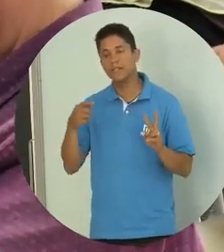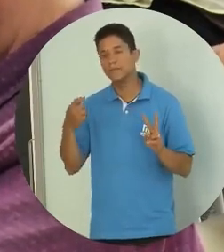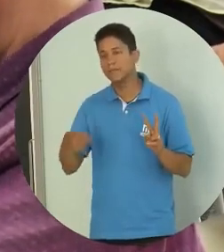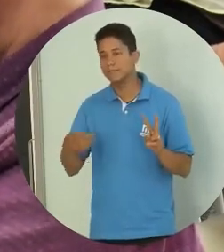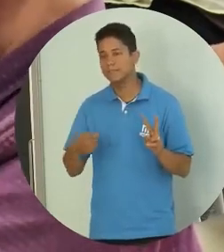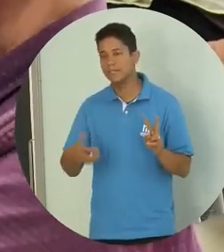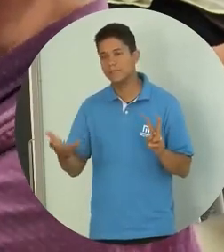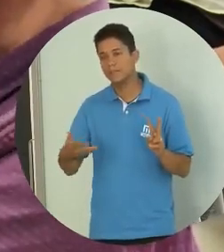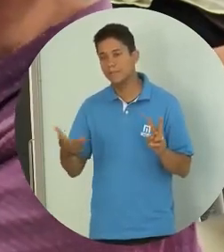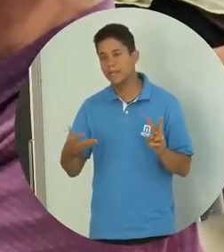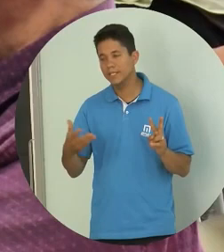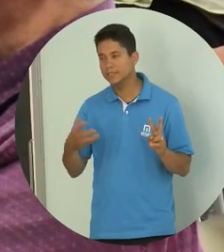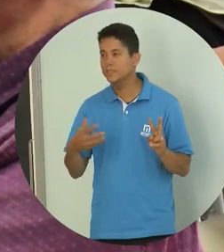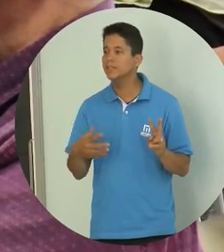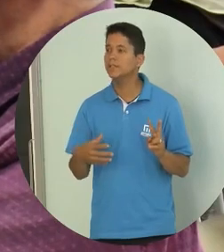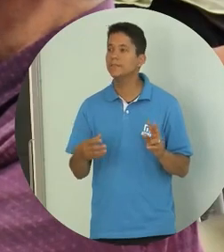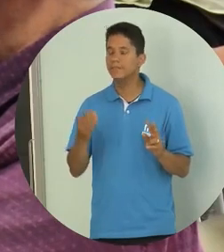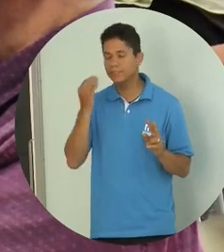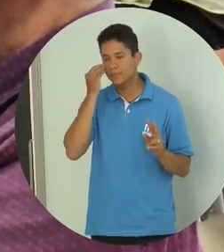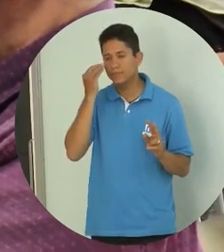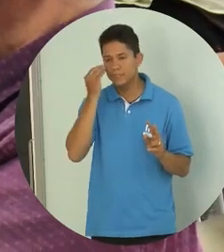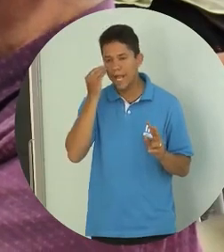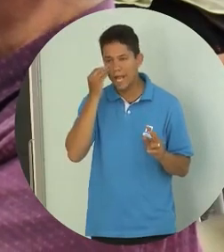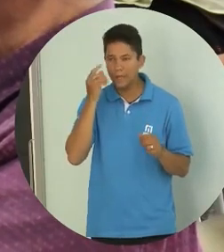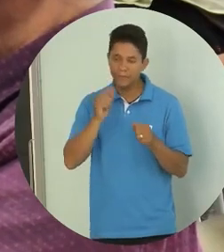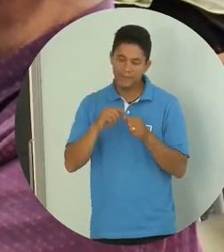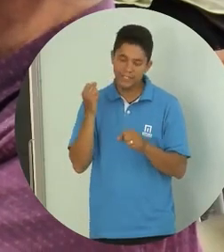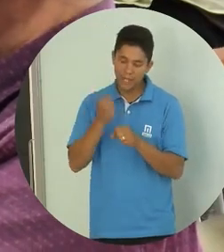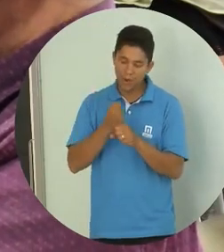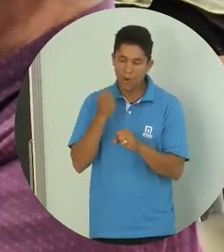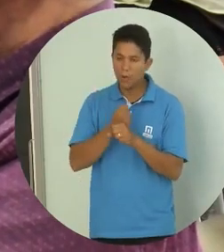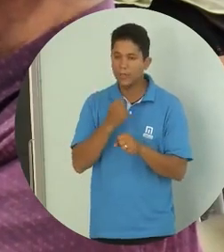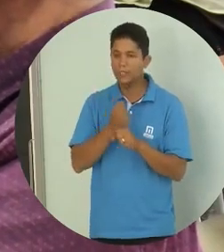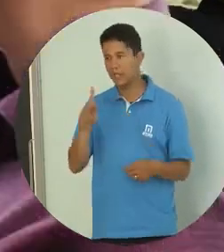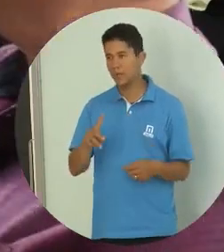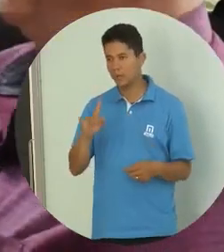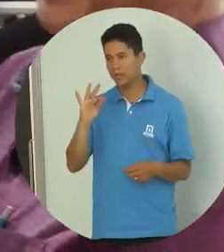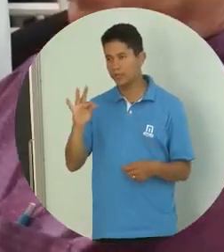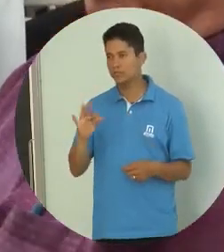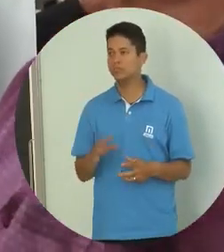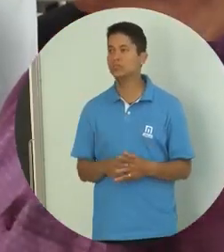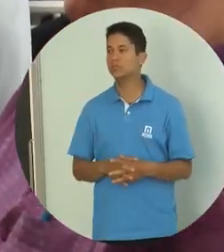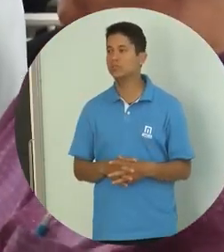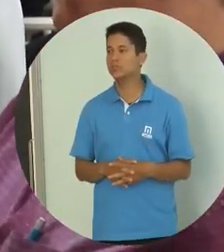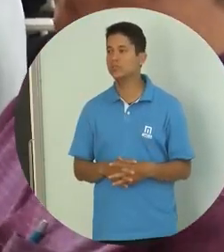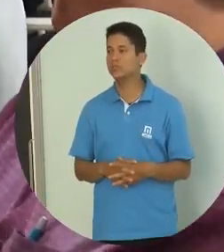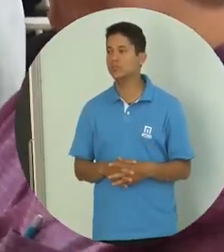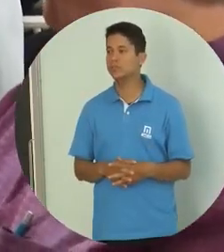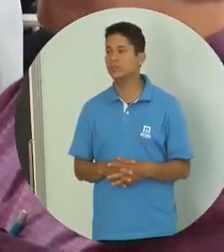a obra, não dava para poder mudar a formulação.